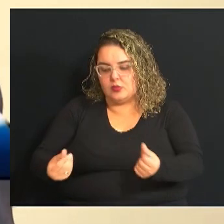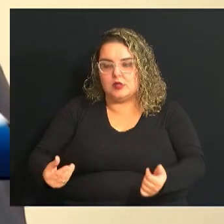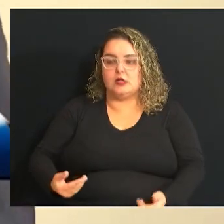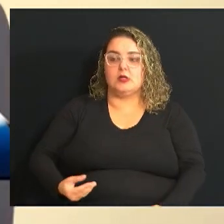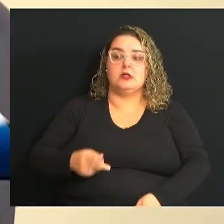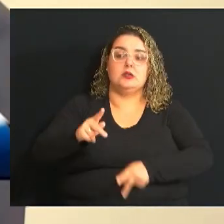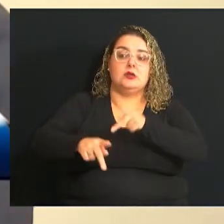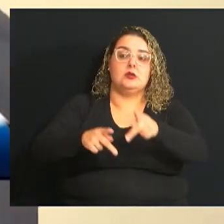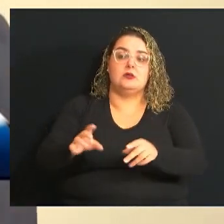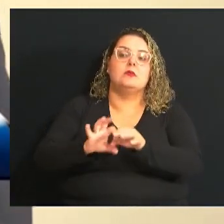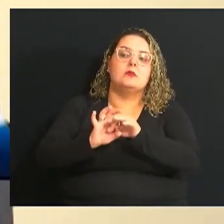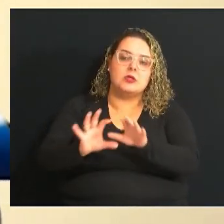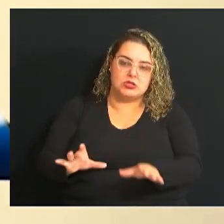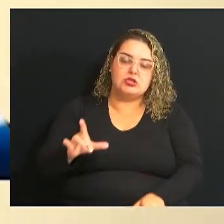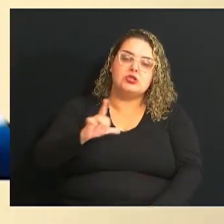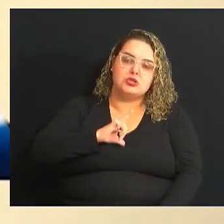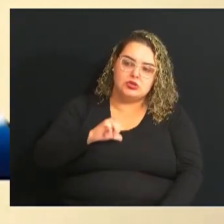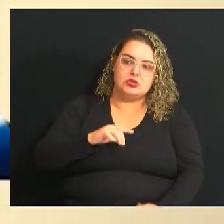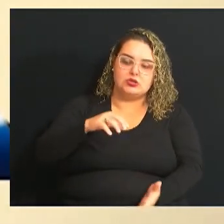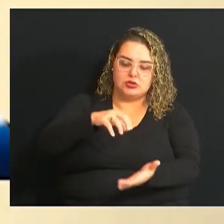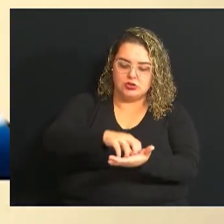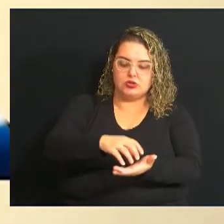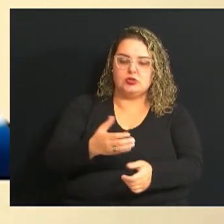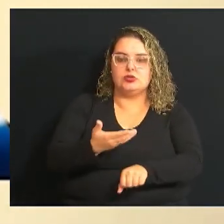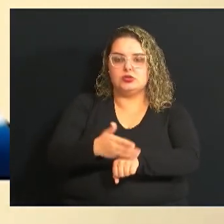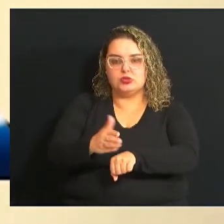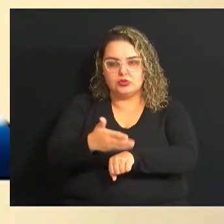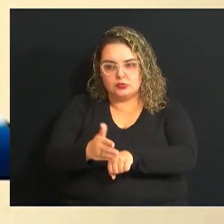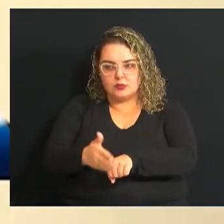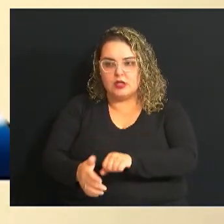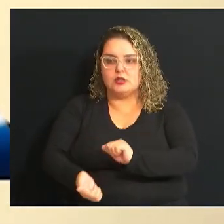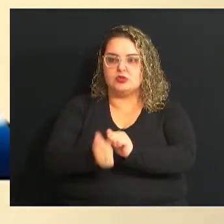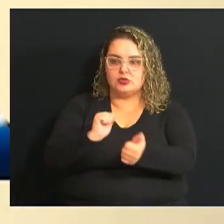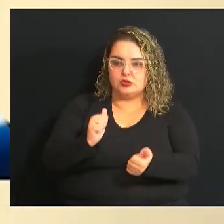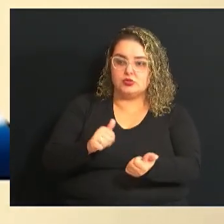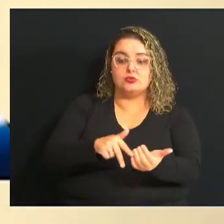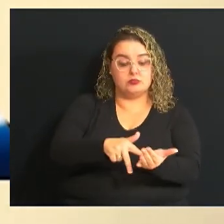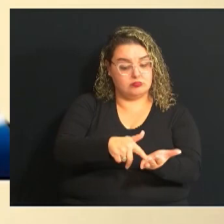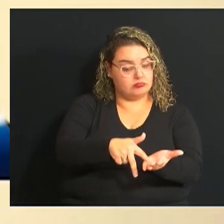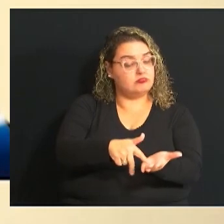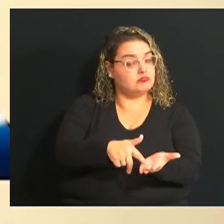essa ampliação onde ter o seu espaço pet e acaba trazendo esse público para ele.